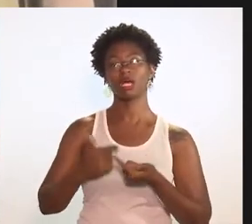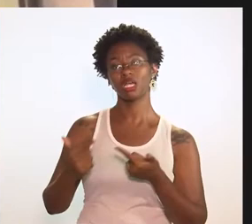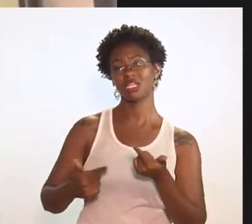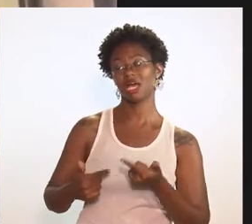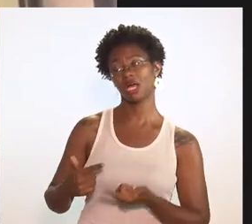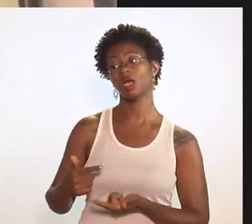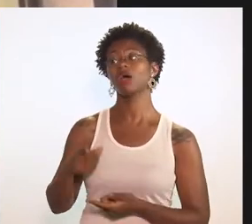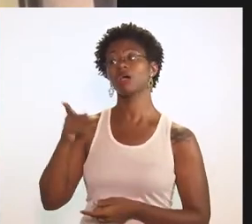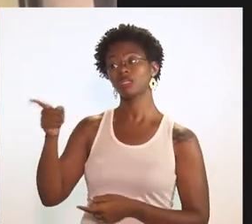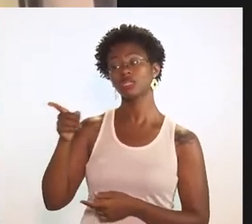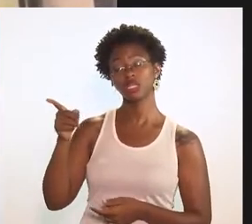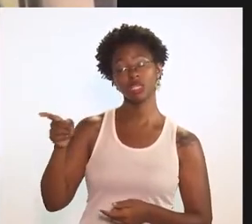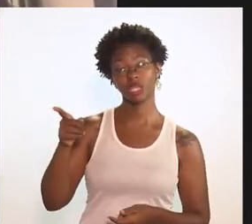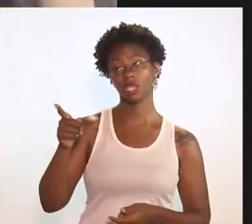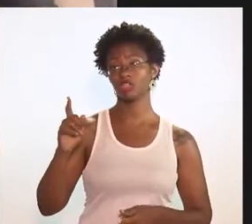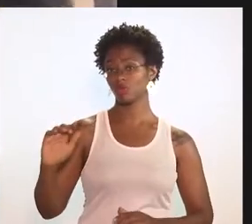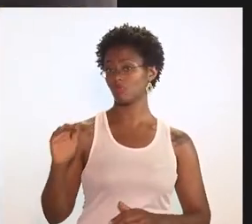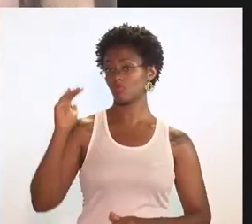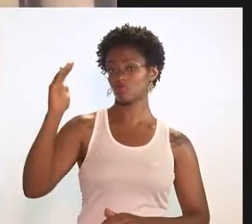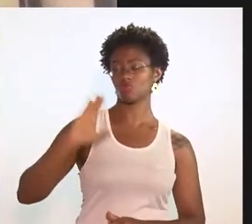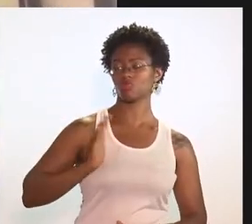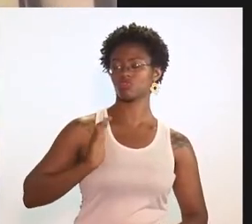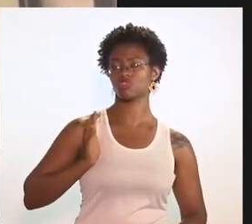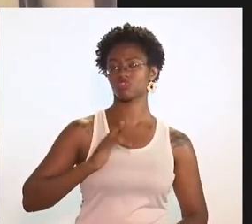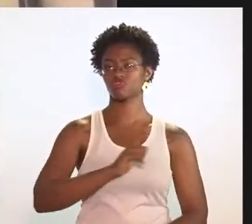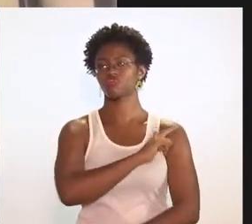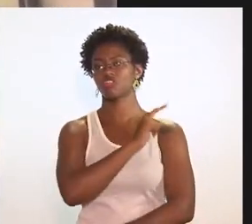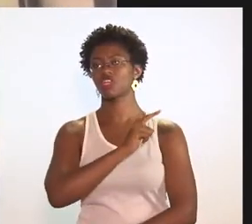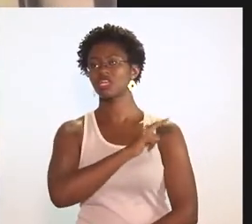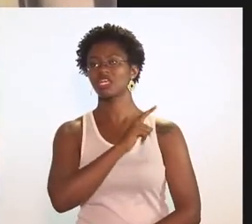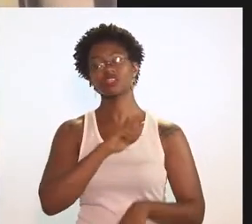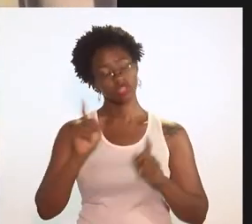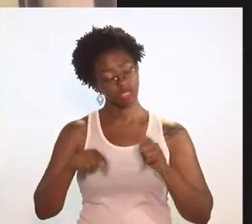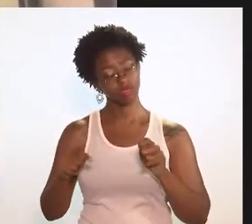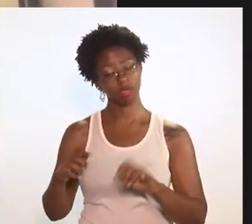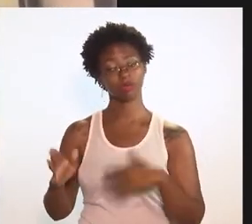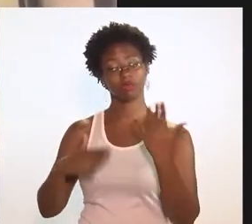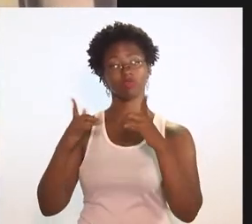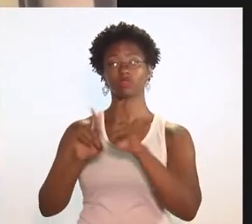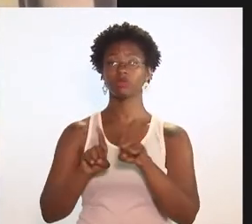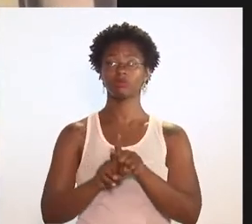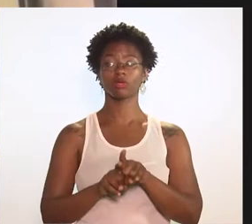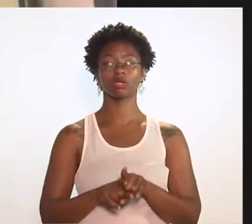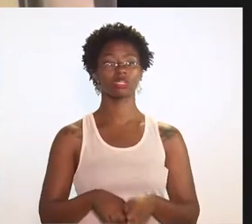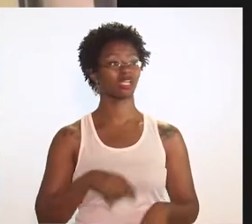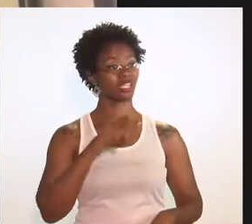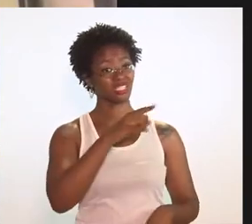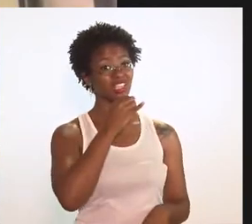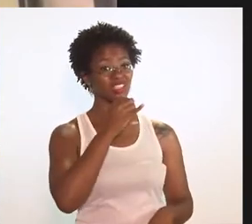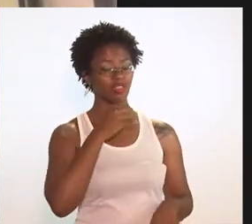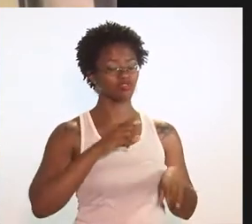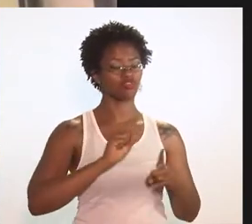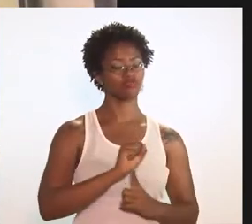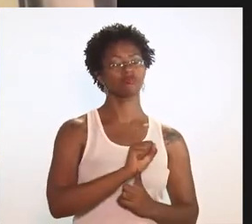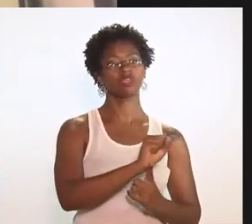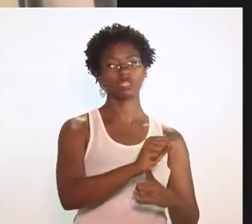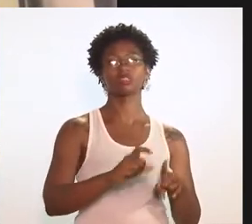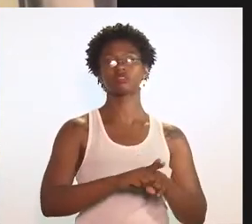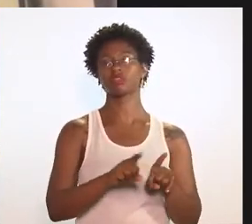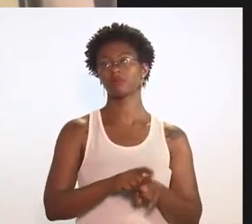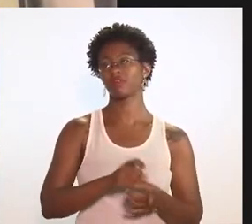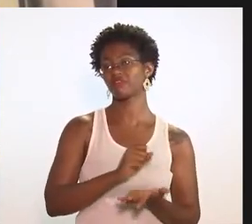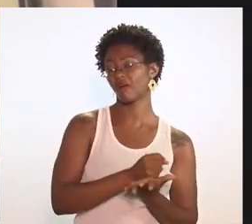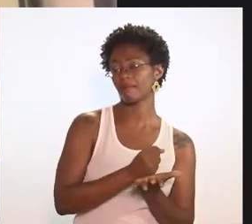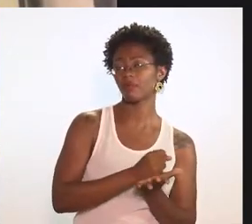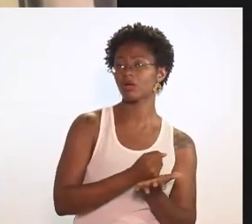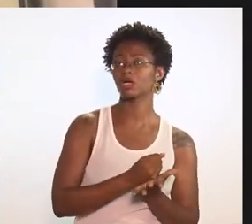privilegiados possam consumir. Então, essa economia, desde os exemplos da farmácia, do supermercado, enfim, para que isso possa